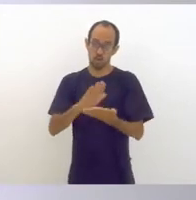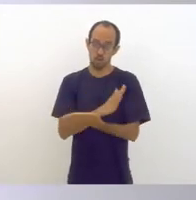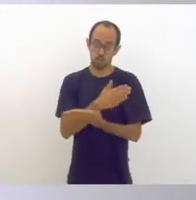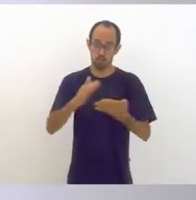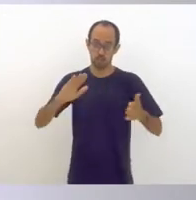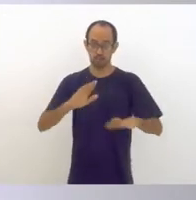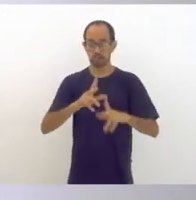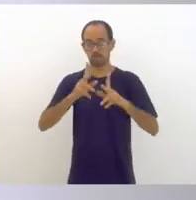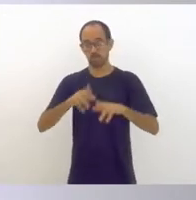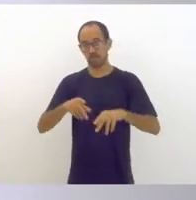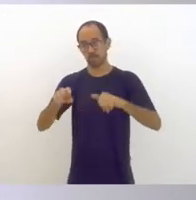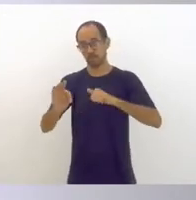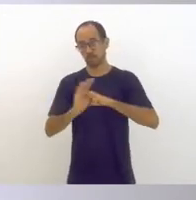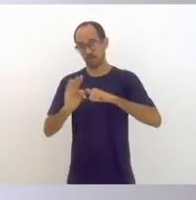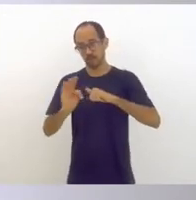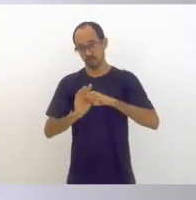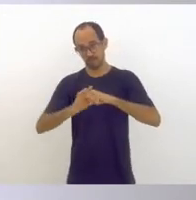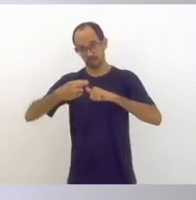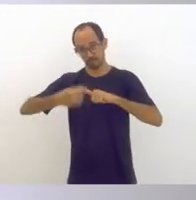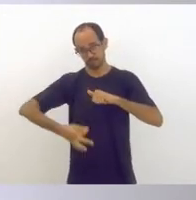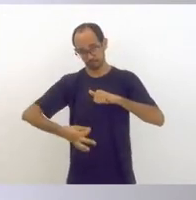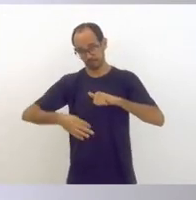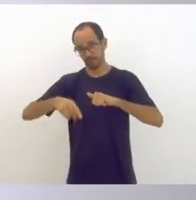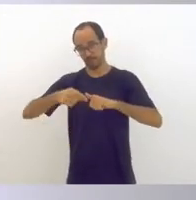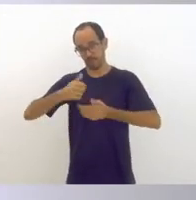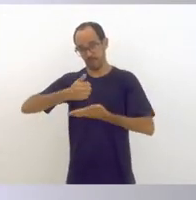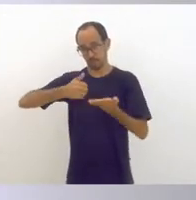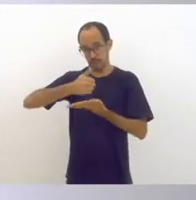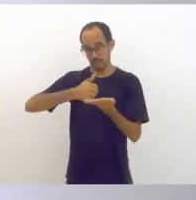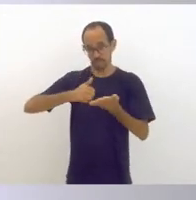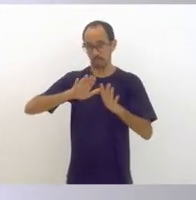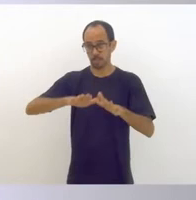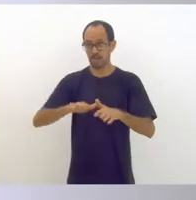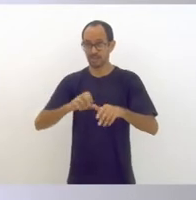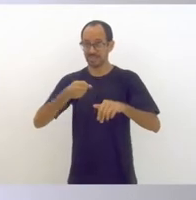que estejam tecnicamente corretas no seu fundamento, se